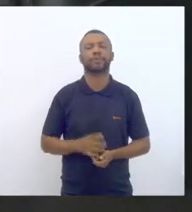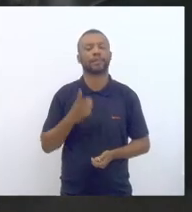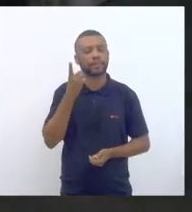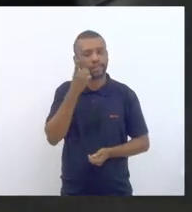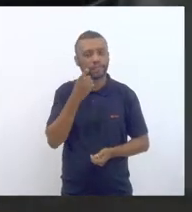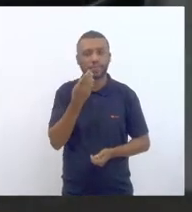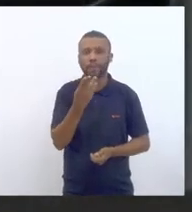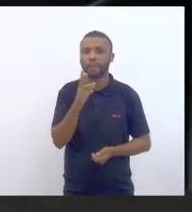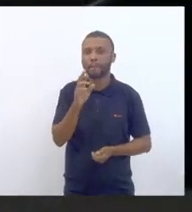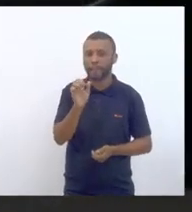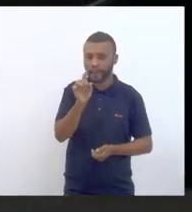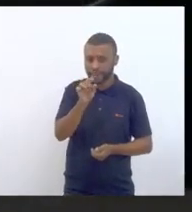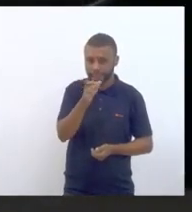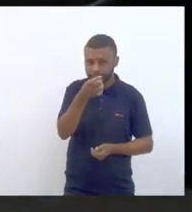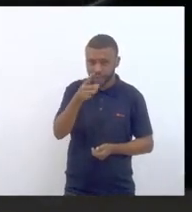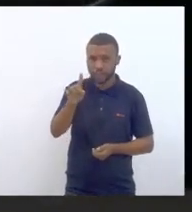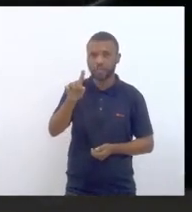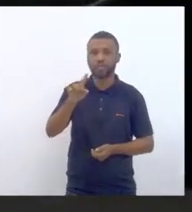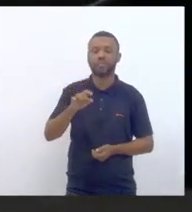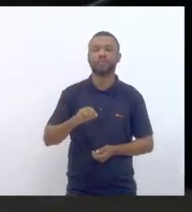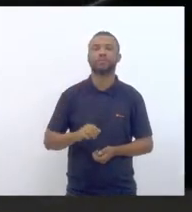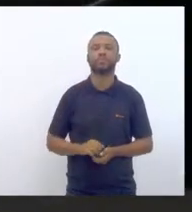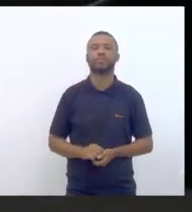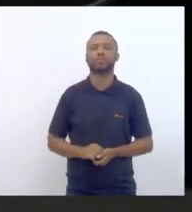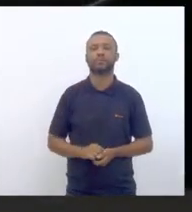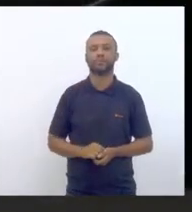Deputado Brazão.